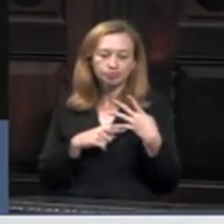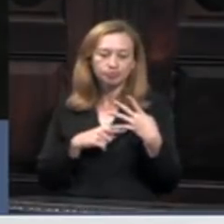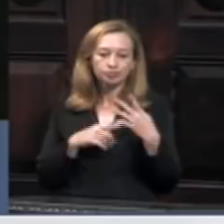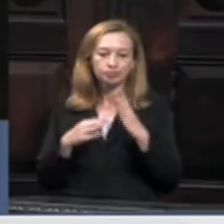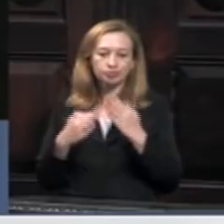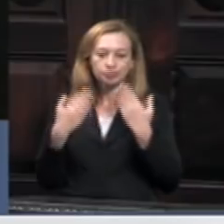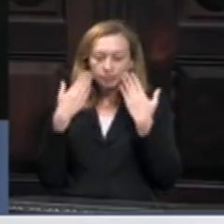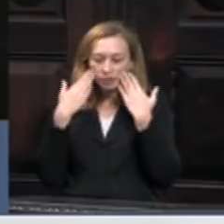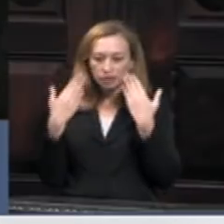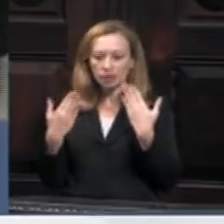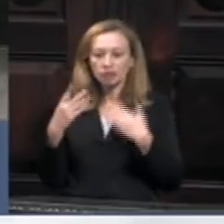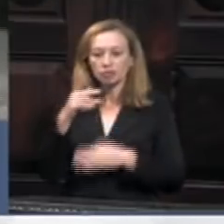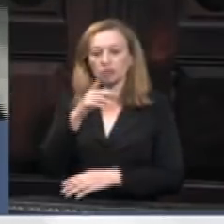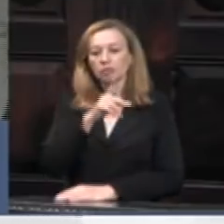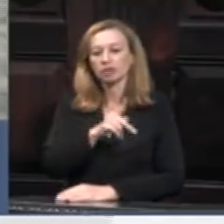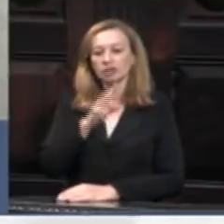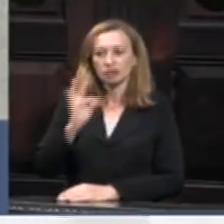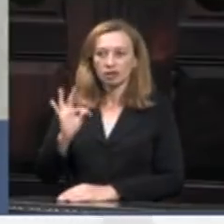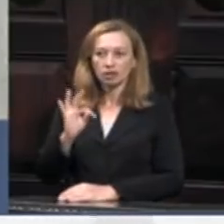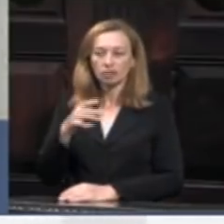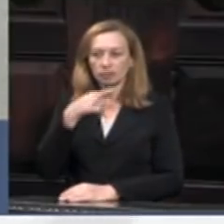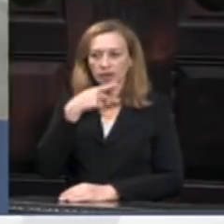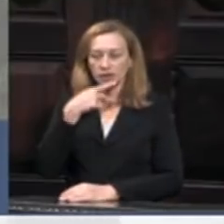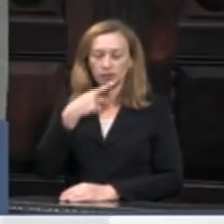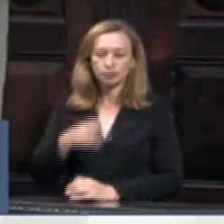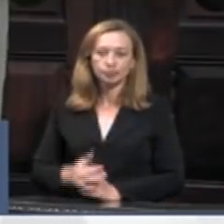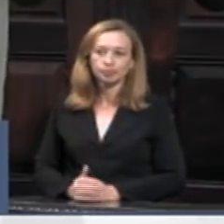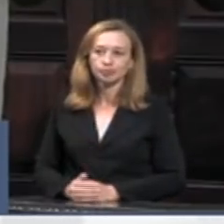apresentados pela bancada do PT,